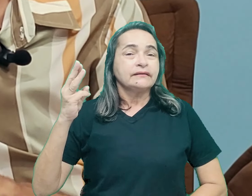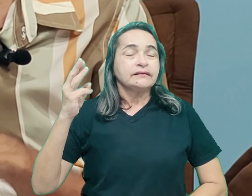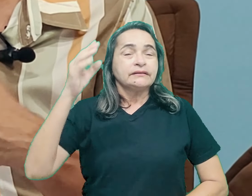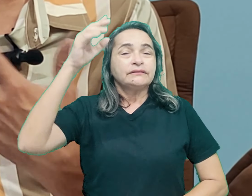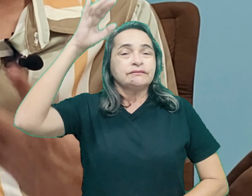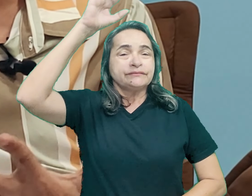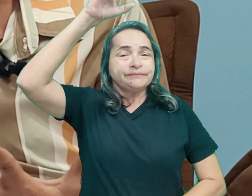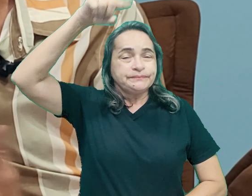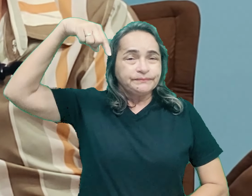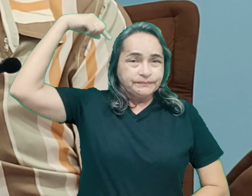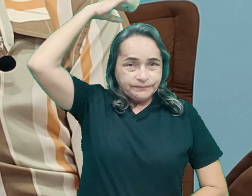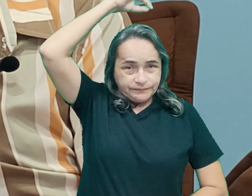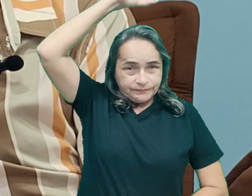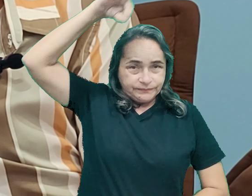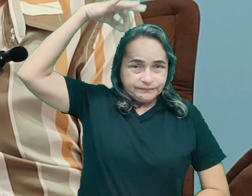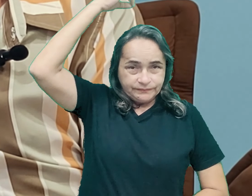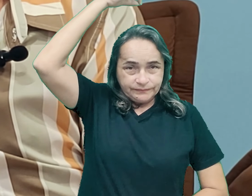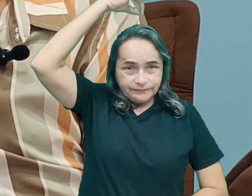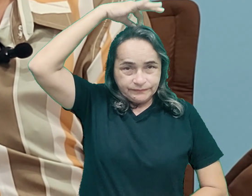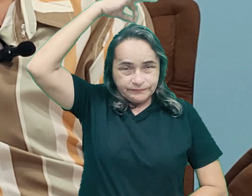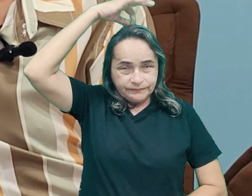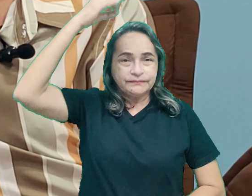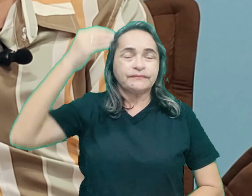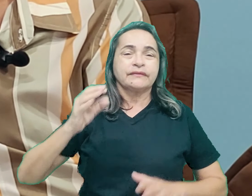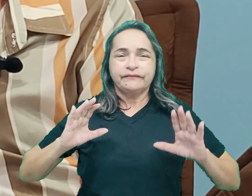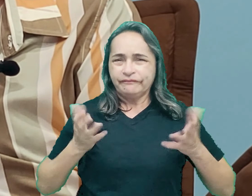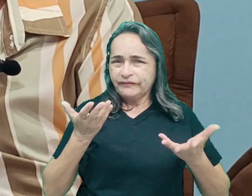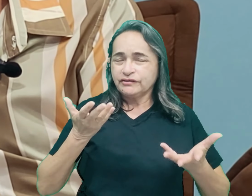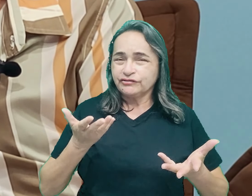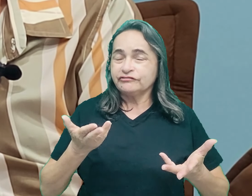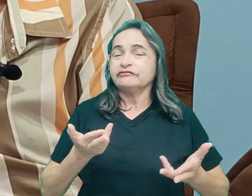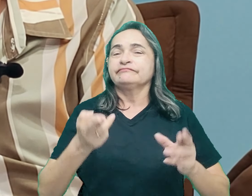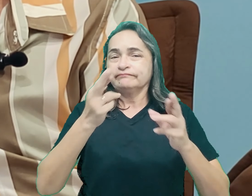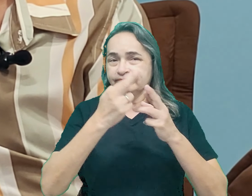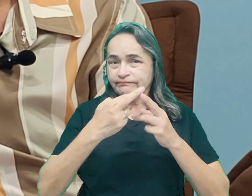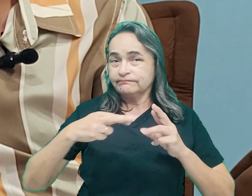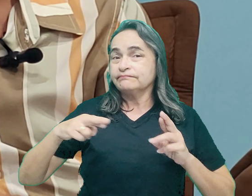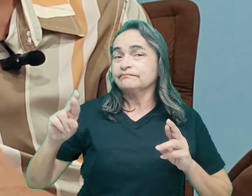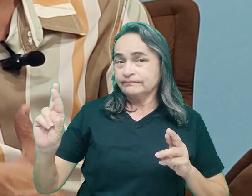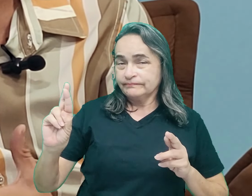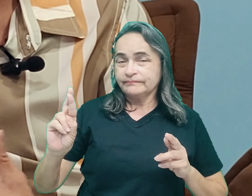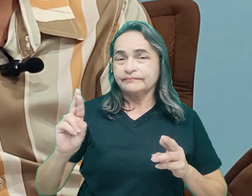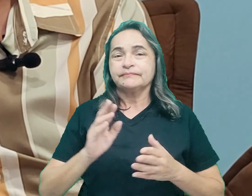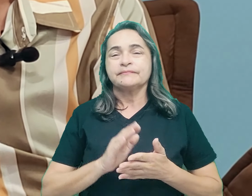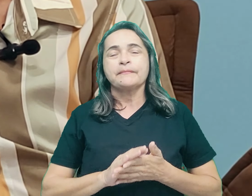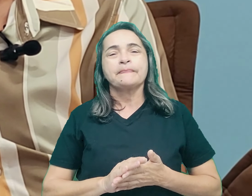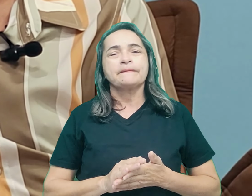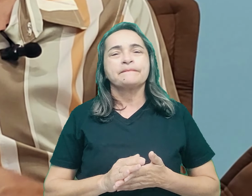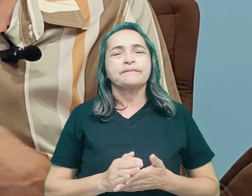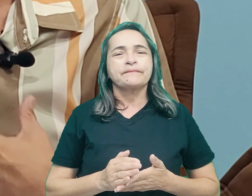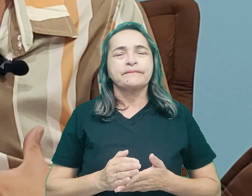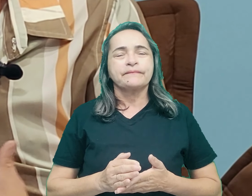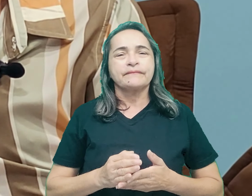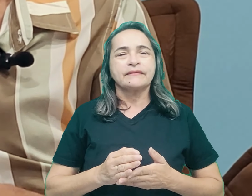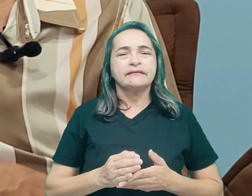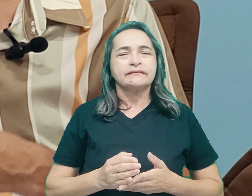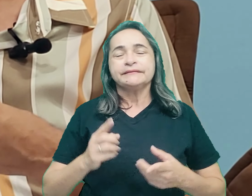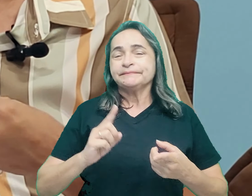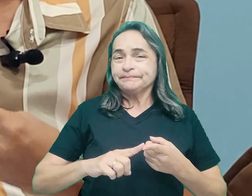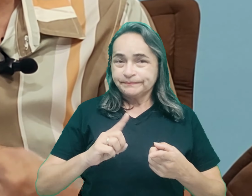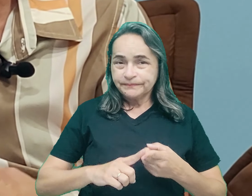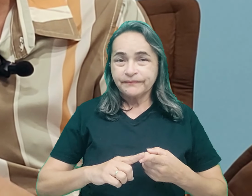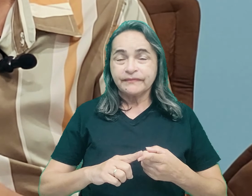que transcende, na minha opinião, o caráter puramente religioso e permeia a cultura,